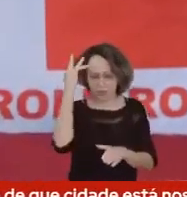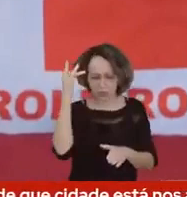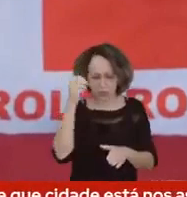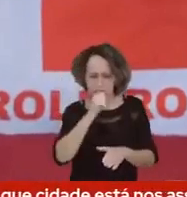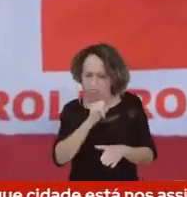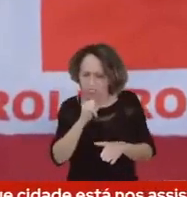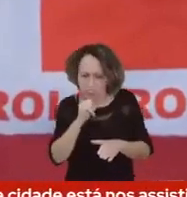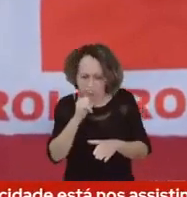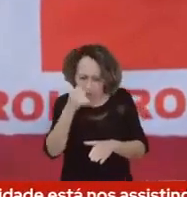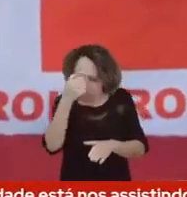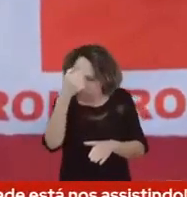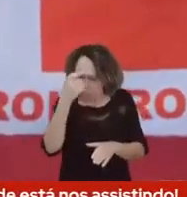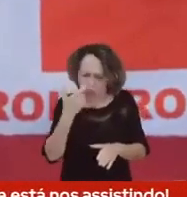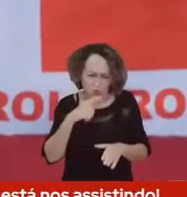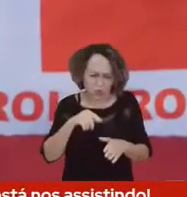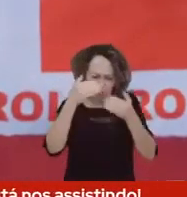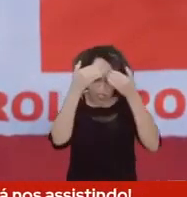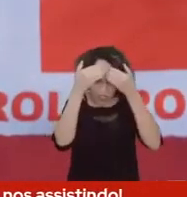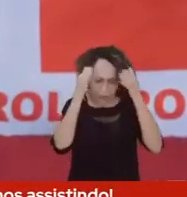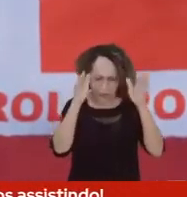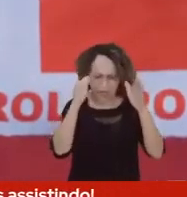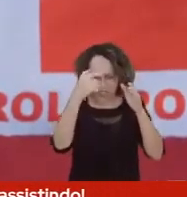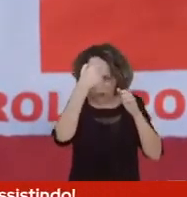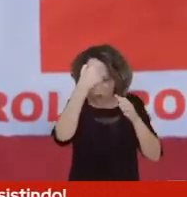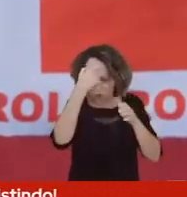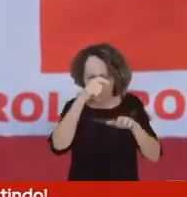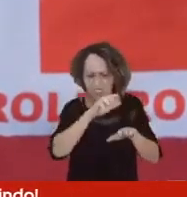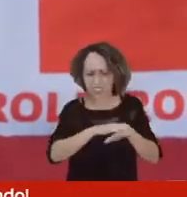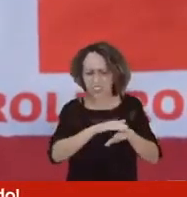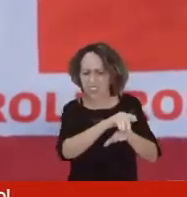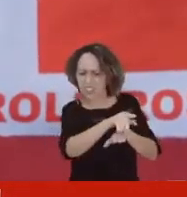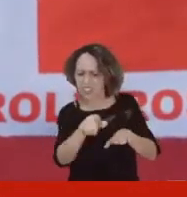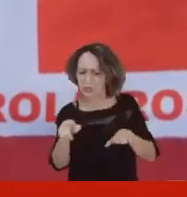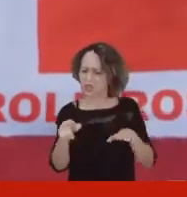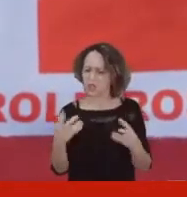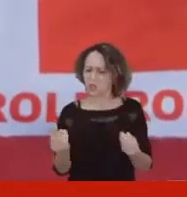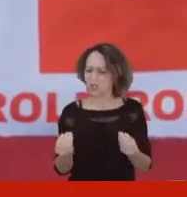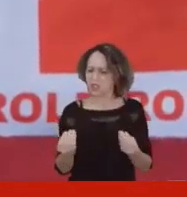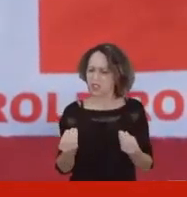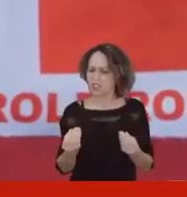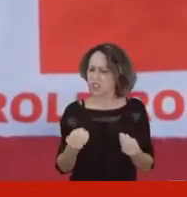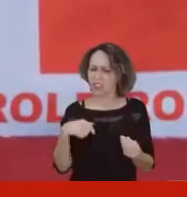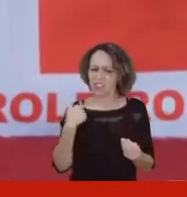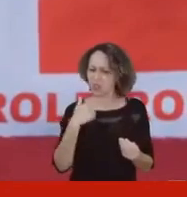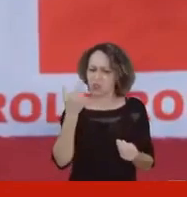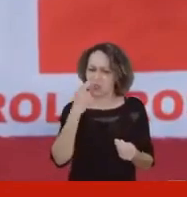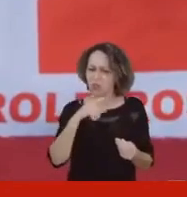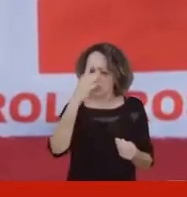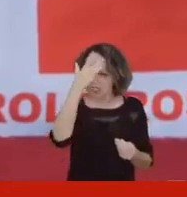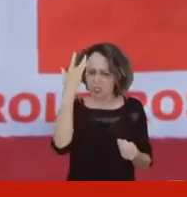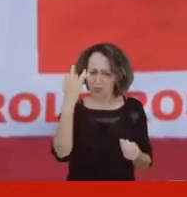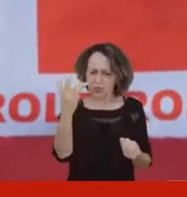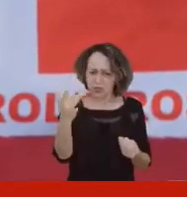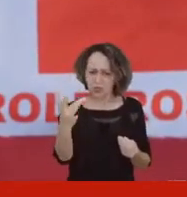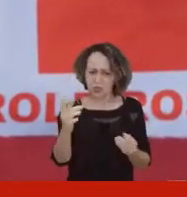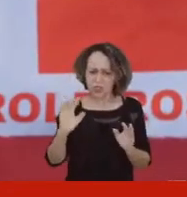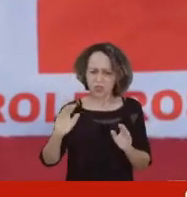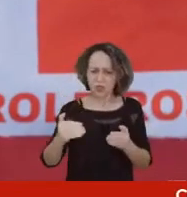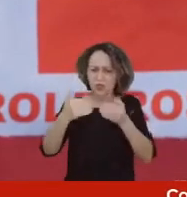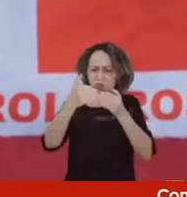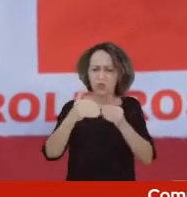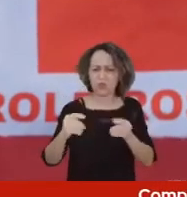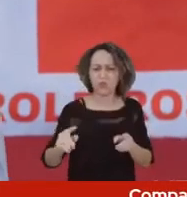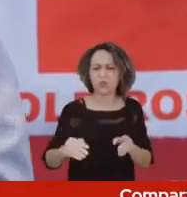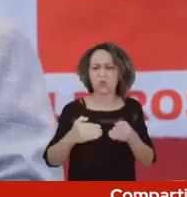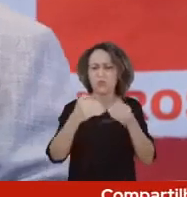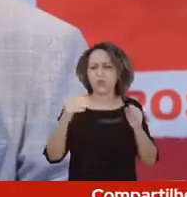não conquista aliado para a nossa tarefa. Toda vez, David, que você for fazer uma assembleia, que subir no